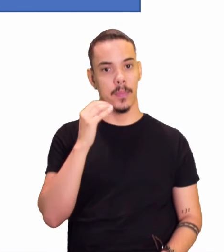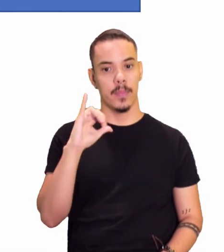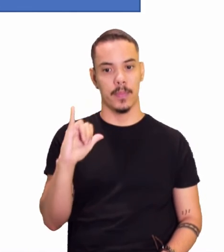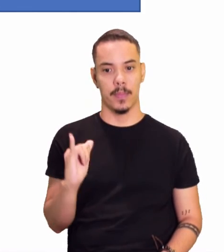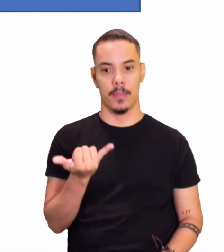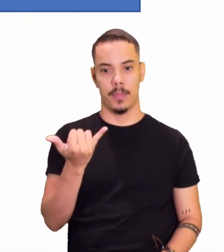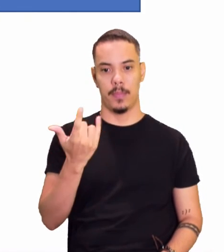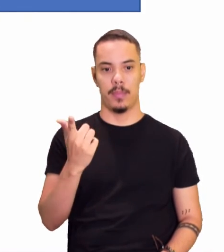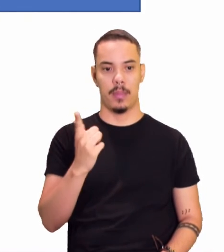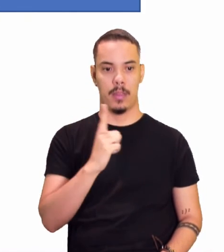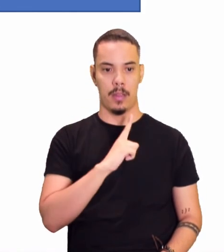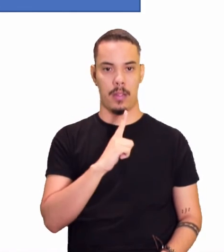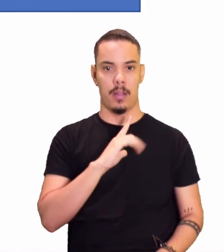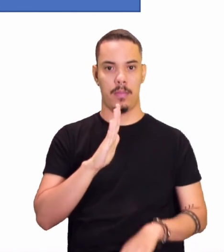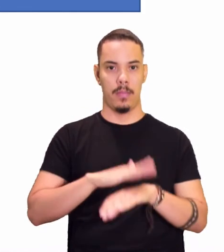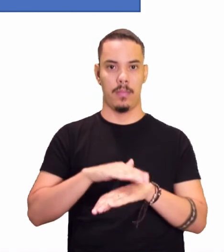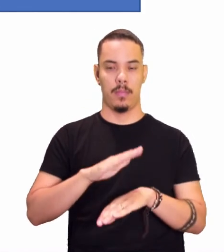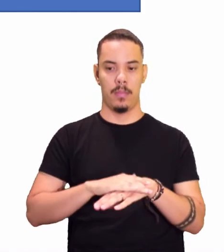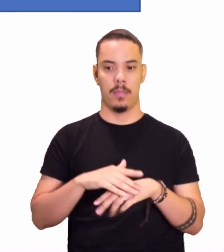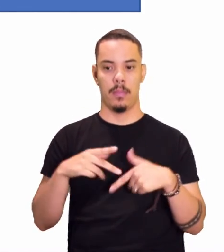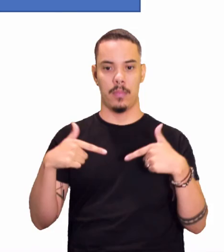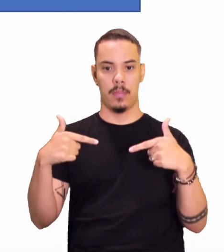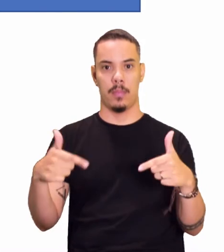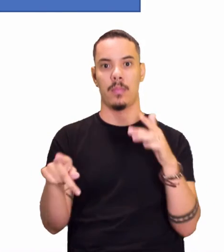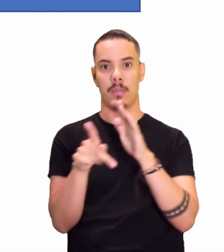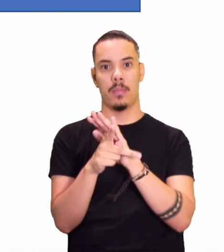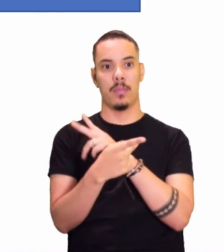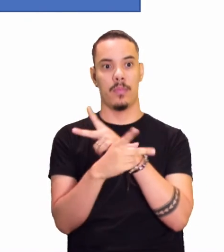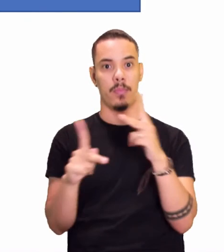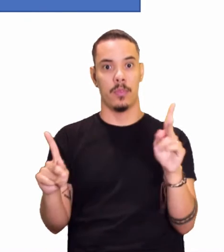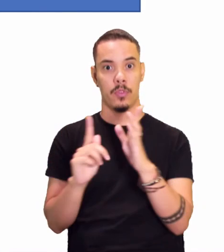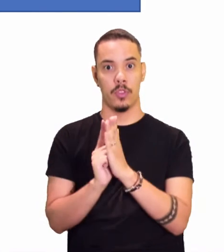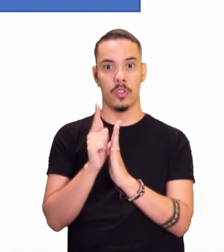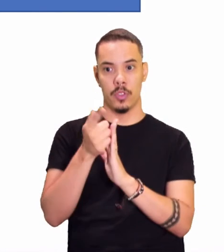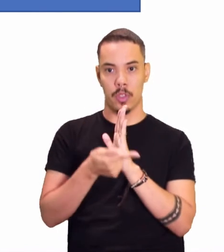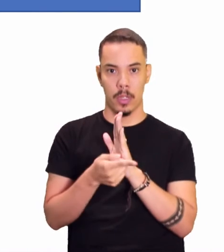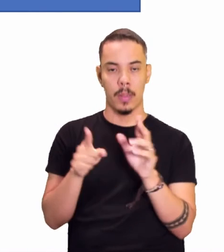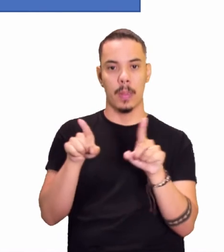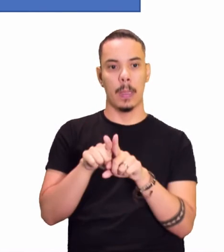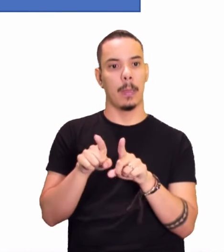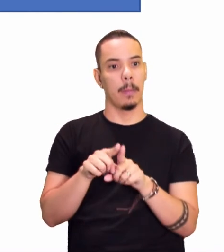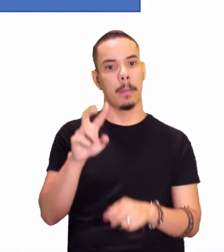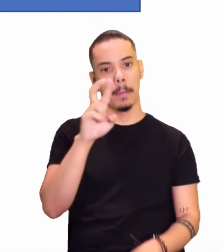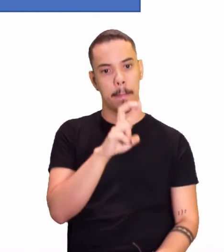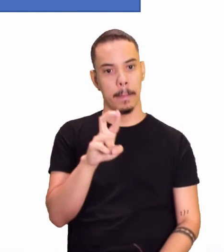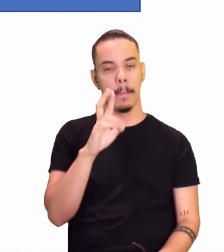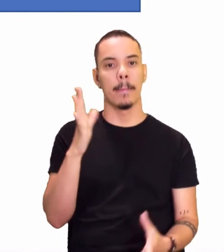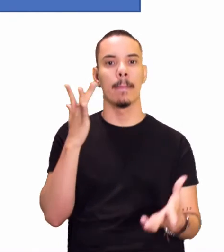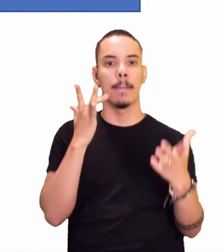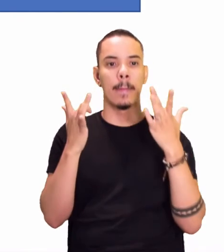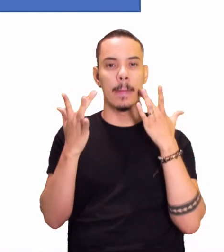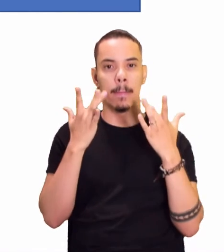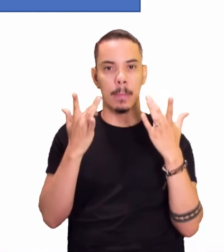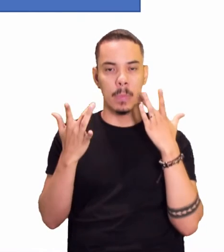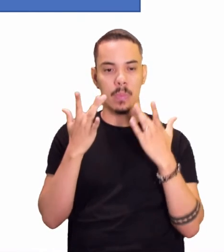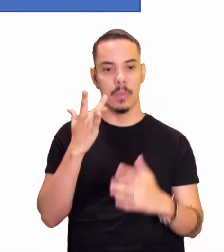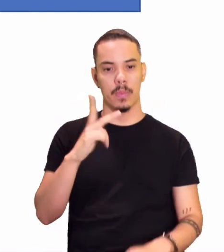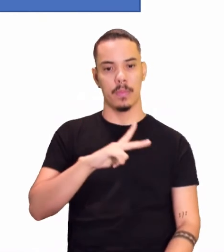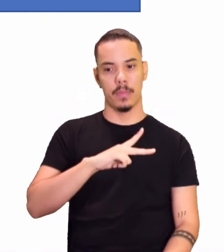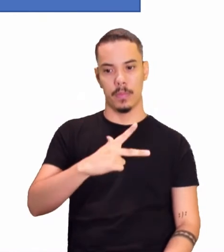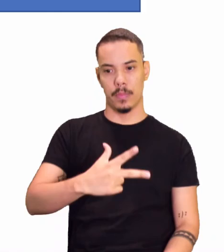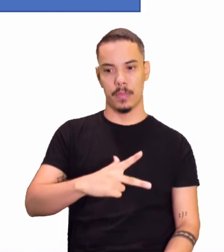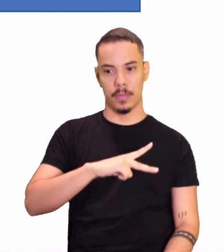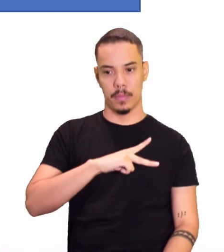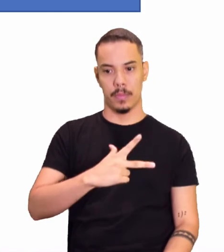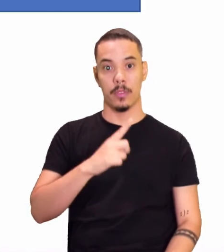de terem aí em mãos o gênero, observaram a estrutura. O teatro humanista, né, português,